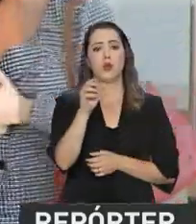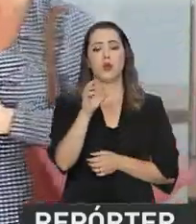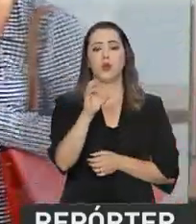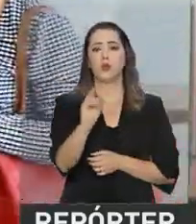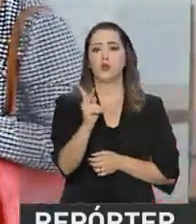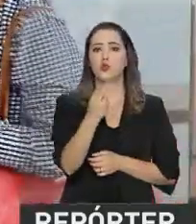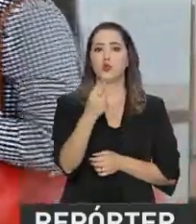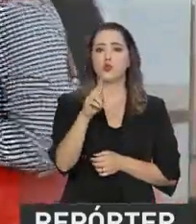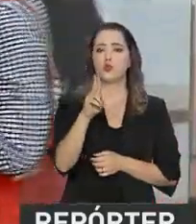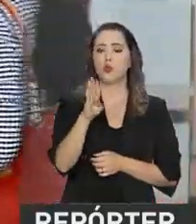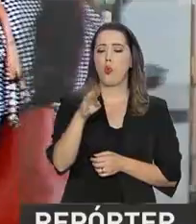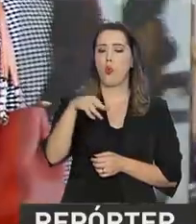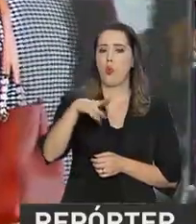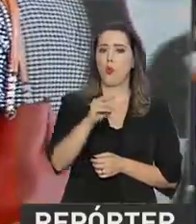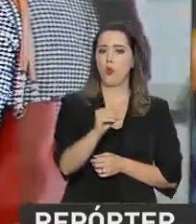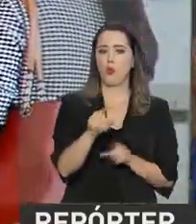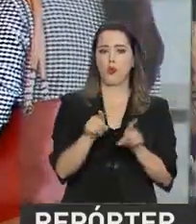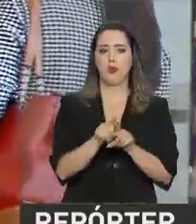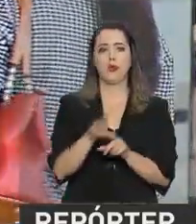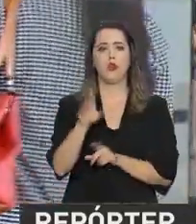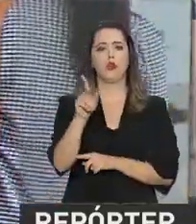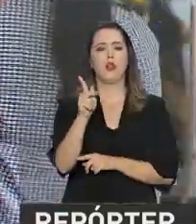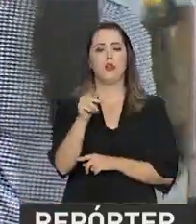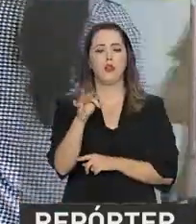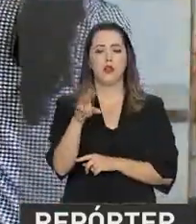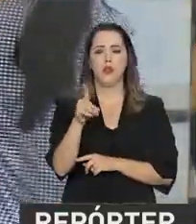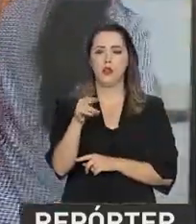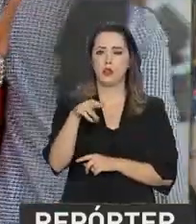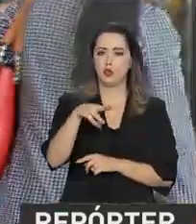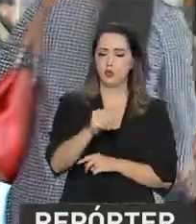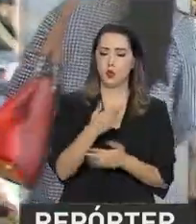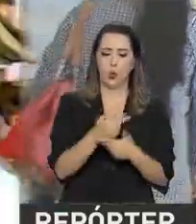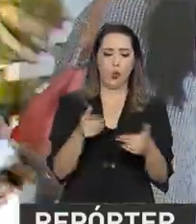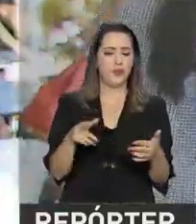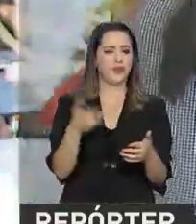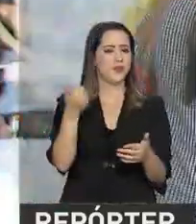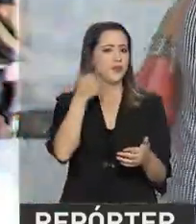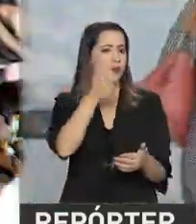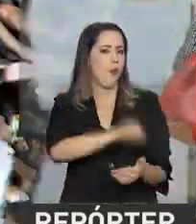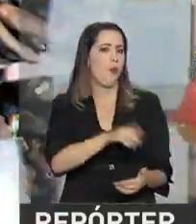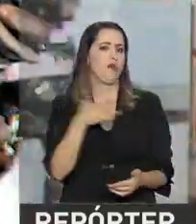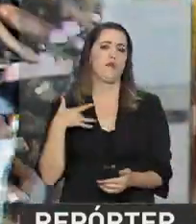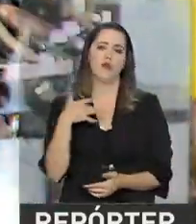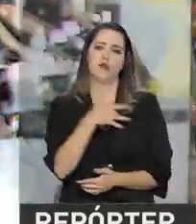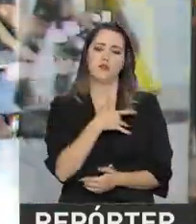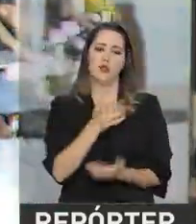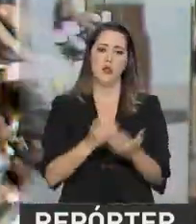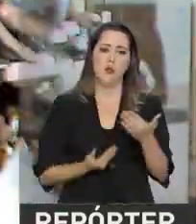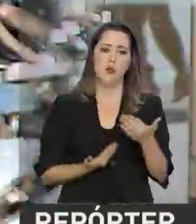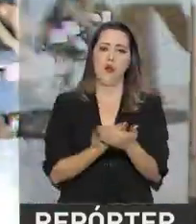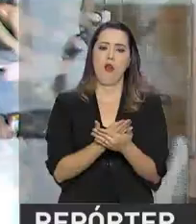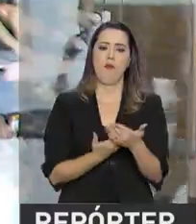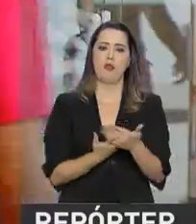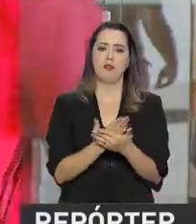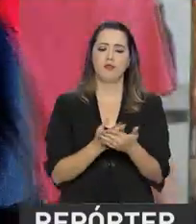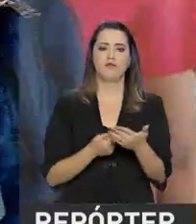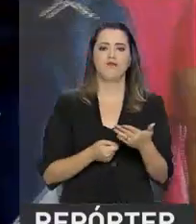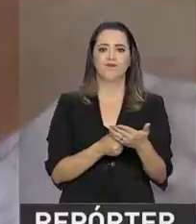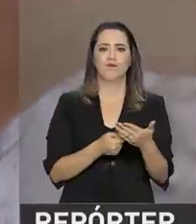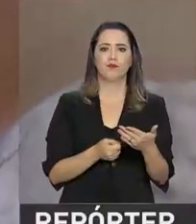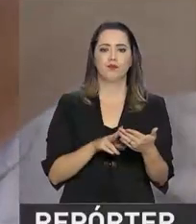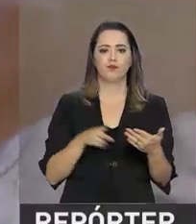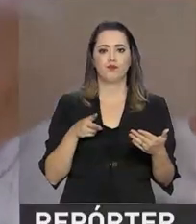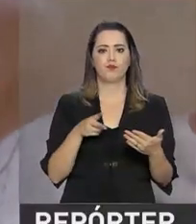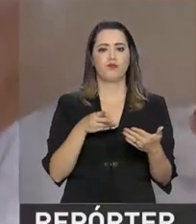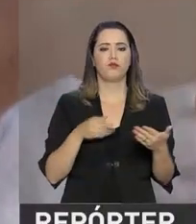possuía limites de radiações eletromagnéticas e utilizarem materiais de baixa qualidade como baterias e carregadores